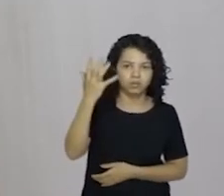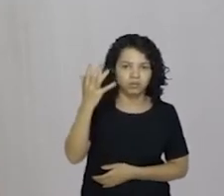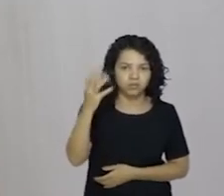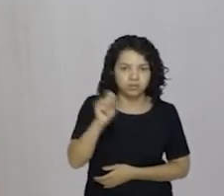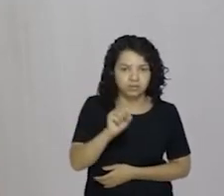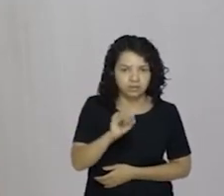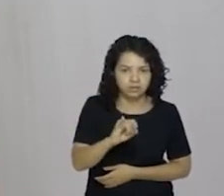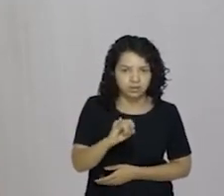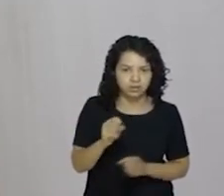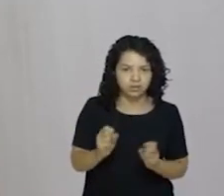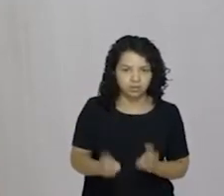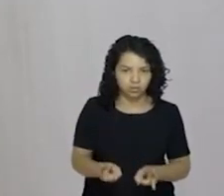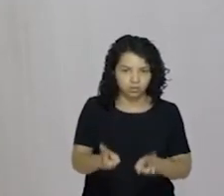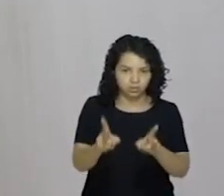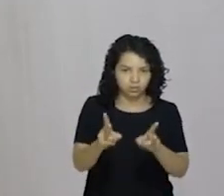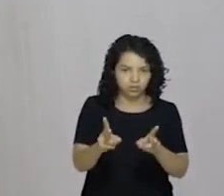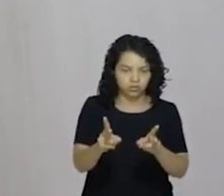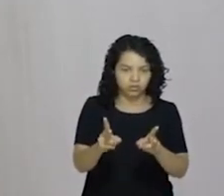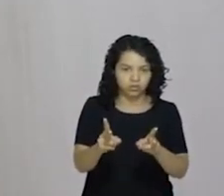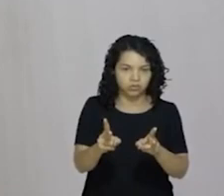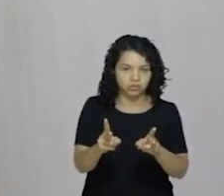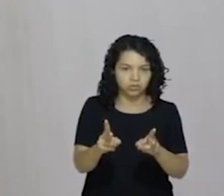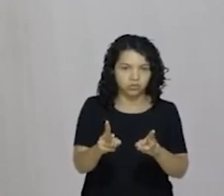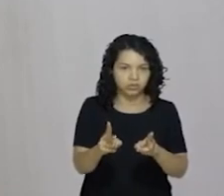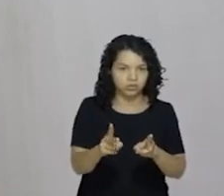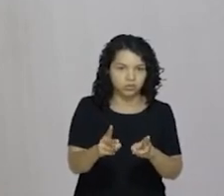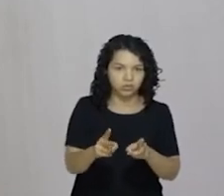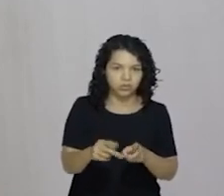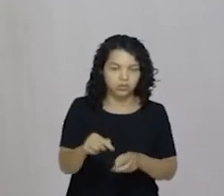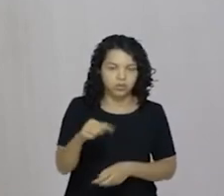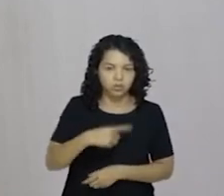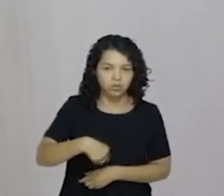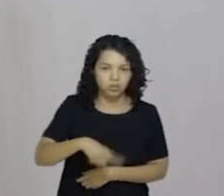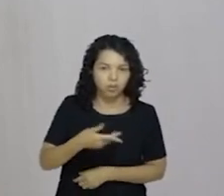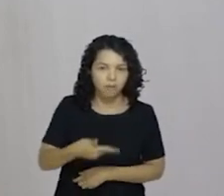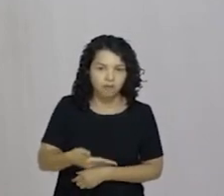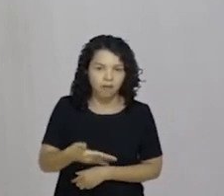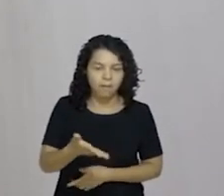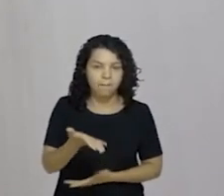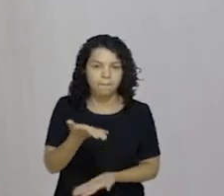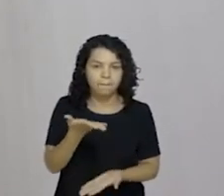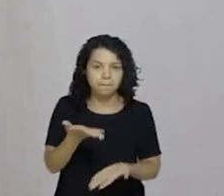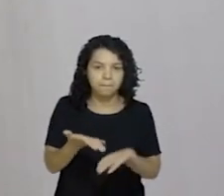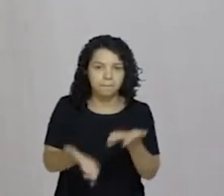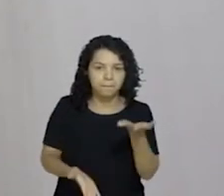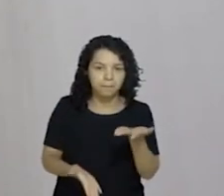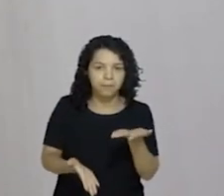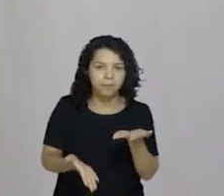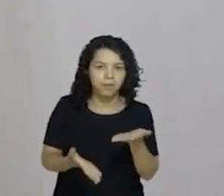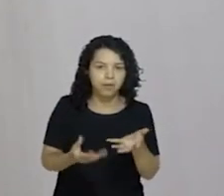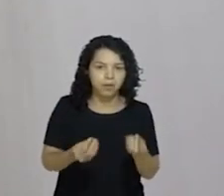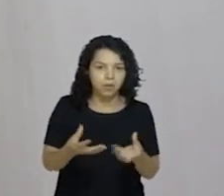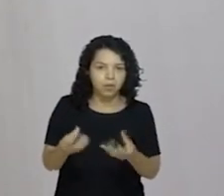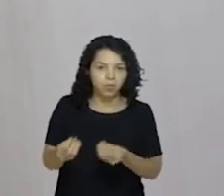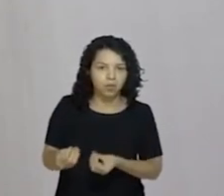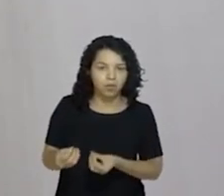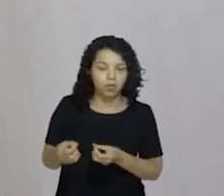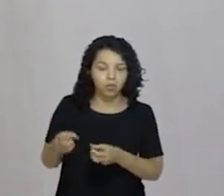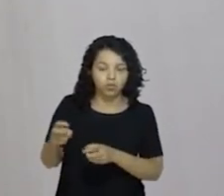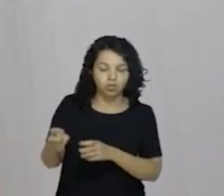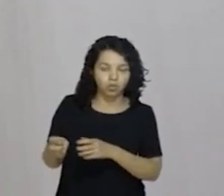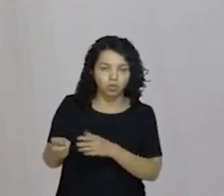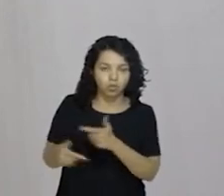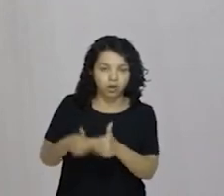continuar Nesse Ritmo é que nós vamos perder milhares de produtores de leite que vão